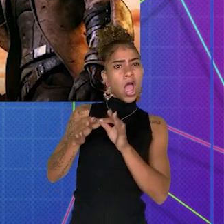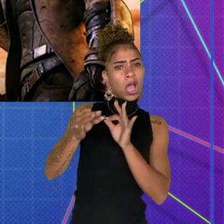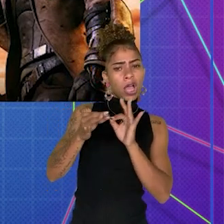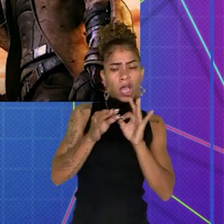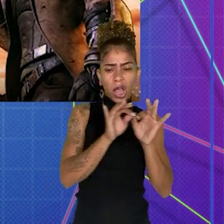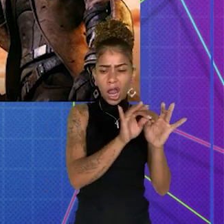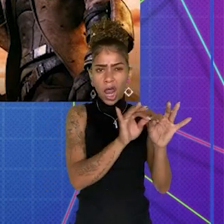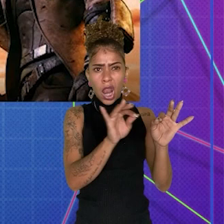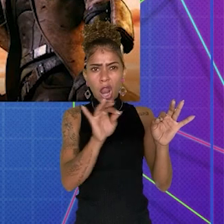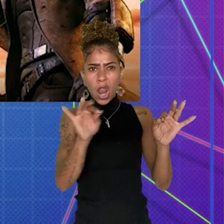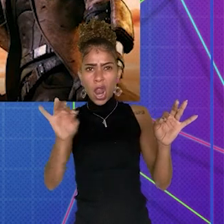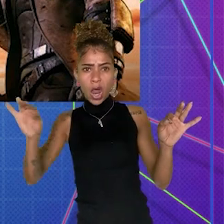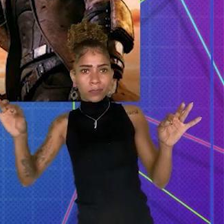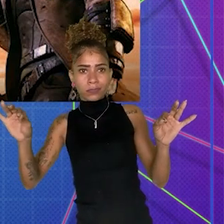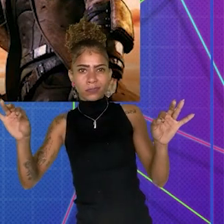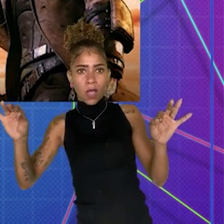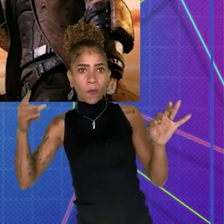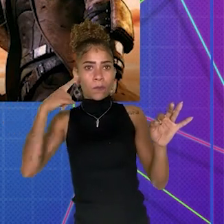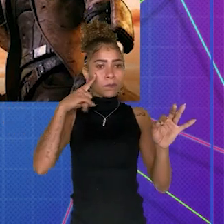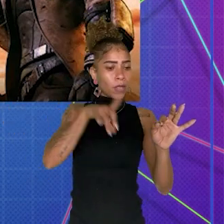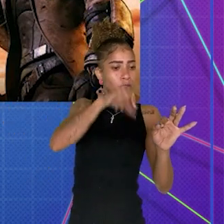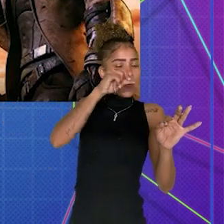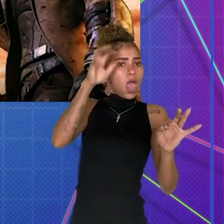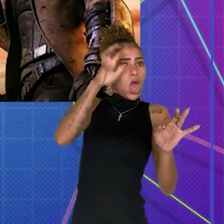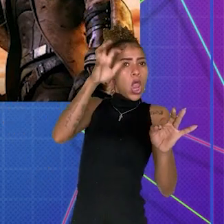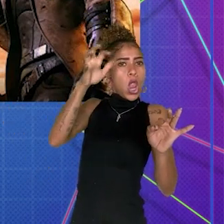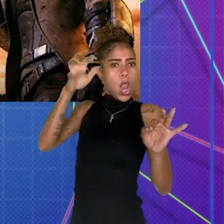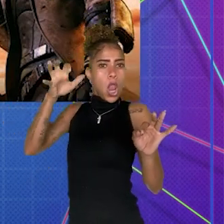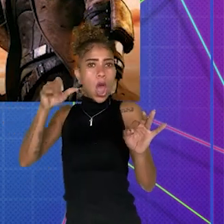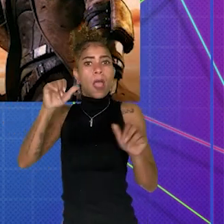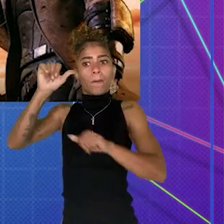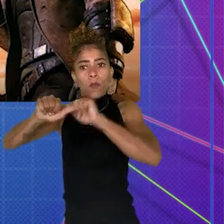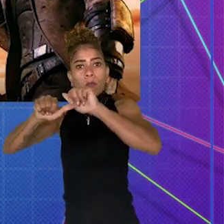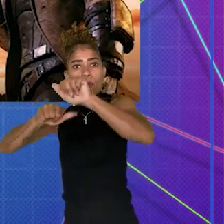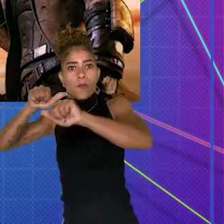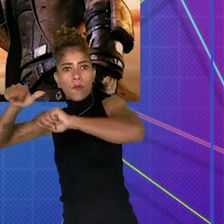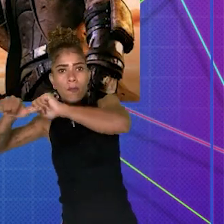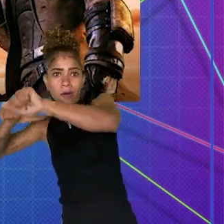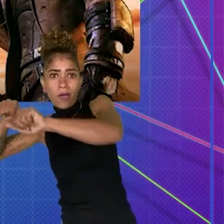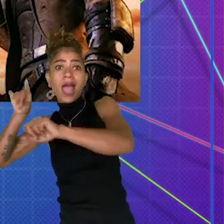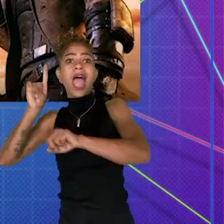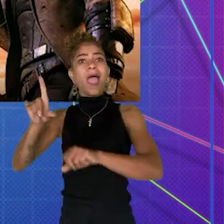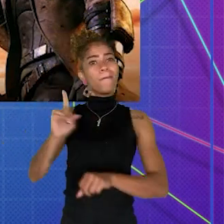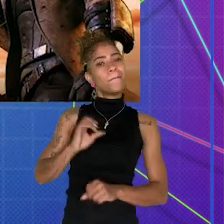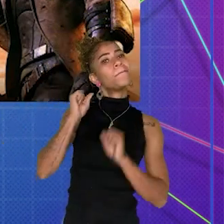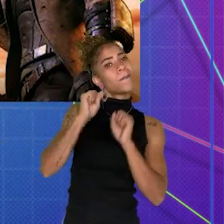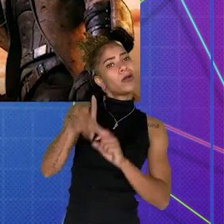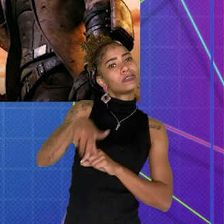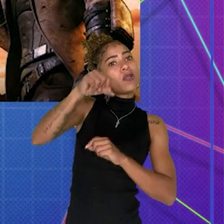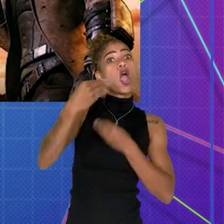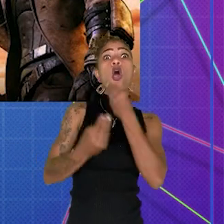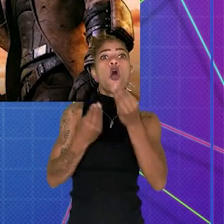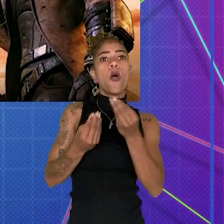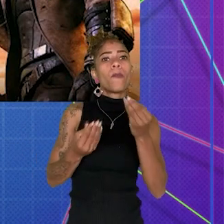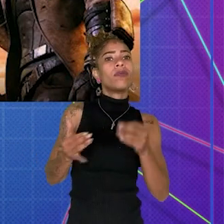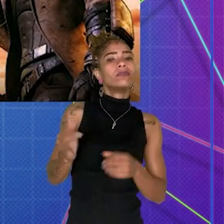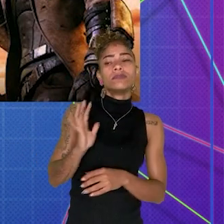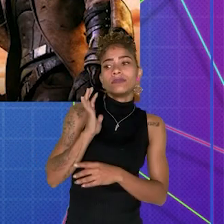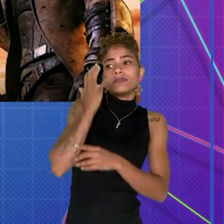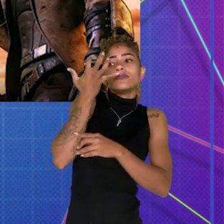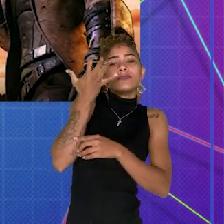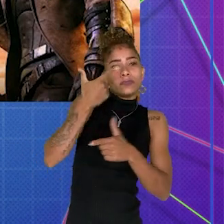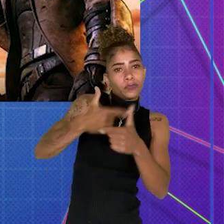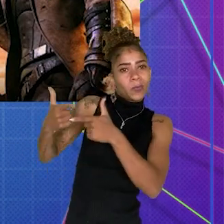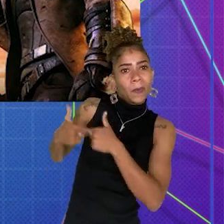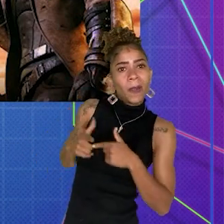linear, onde as escolhas do jogador têm impacto significativo na história e nas ramificações das missões. O jogador pode escolher como lidar